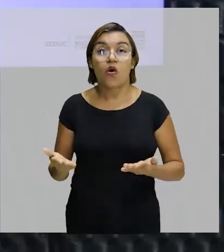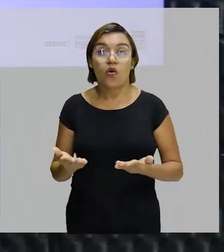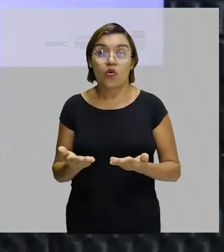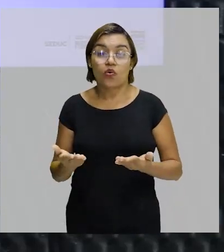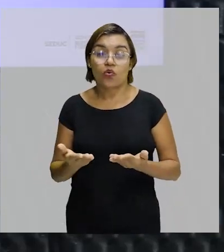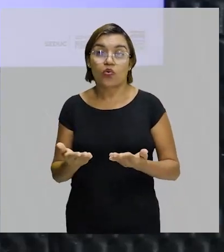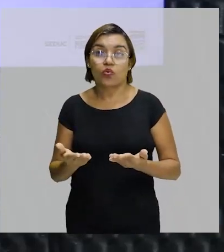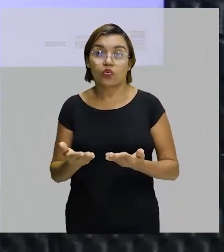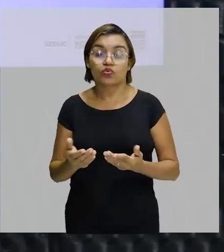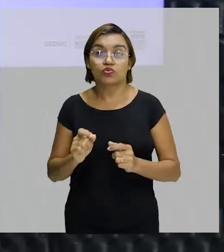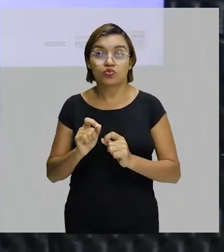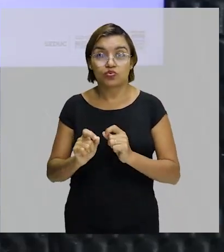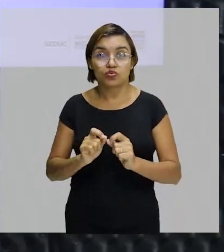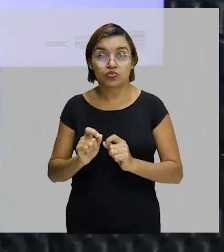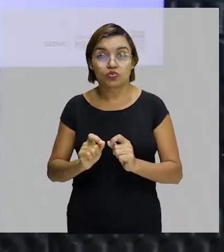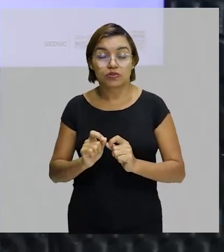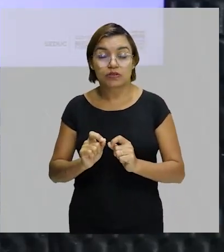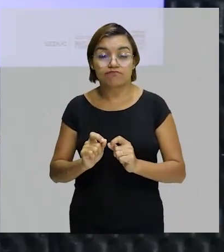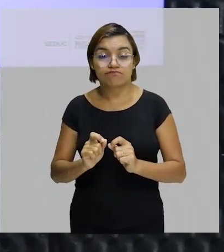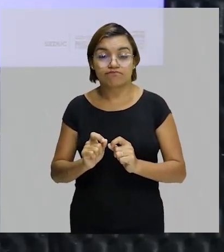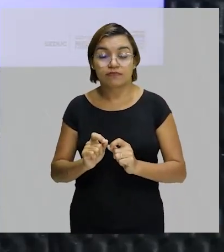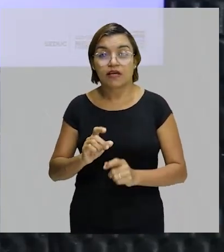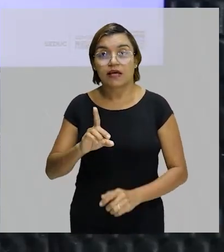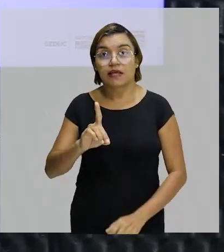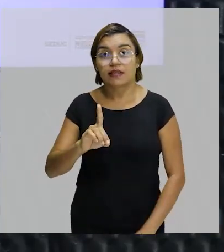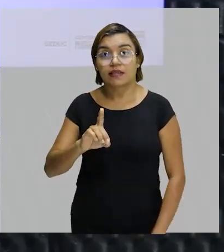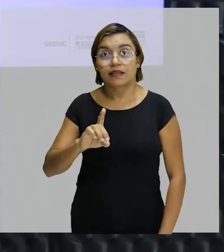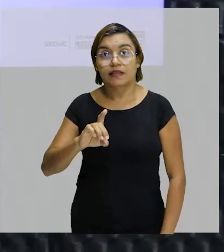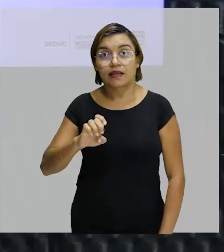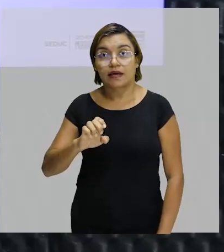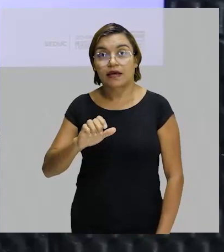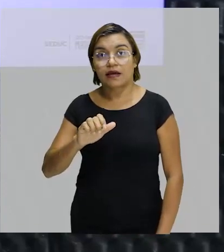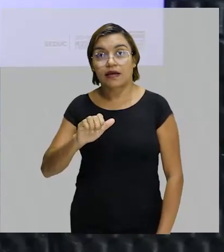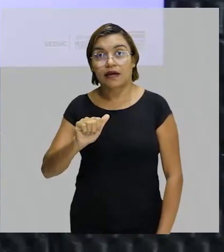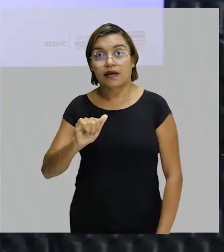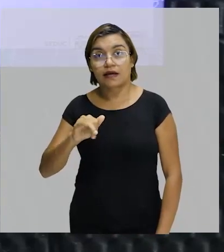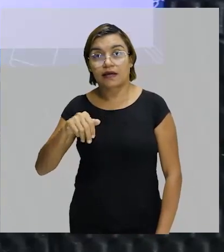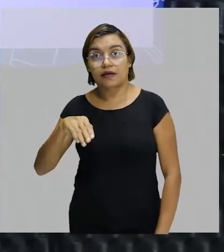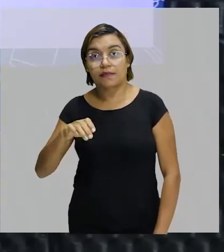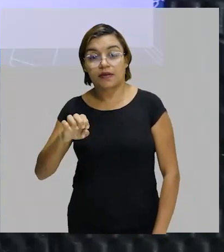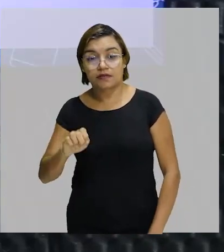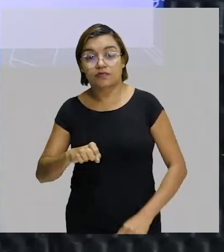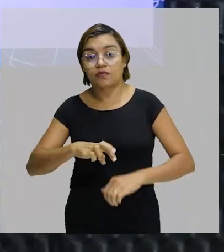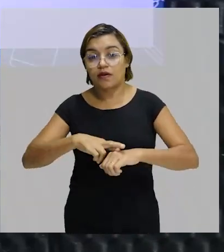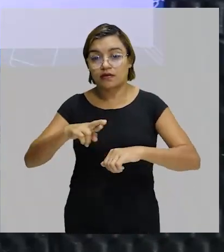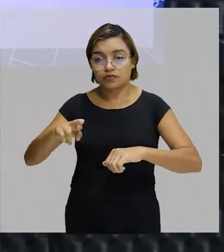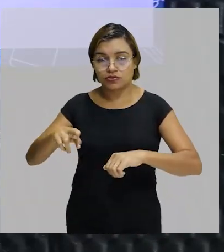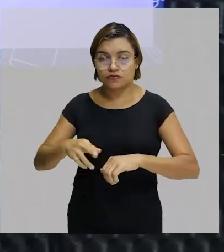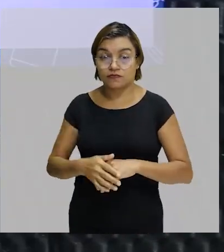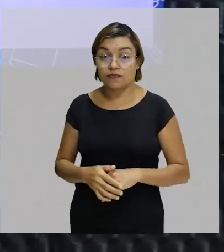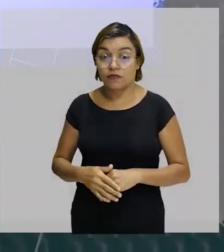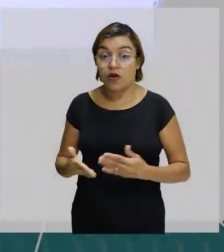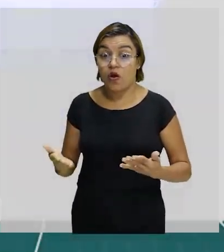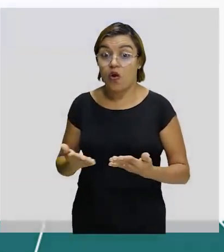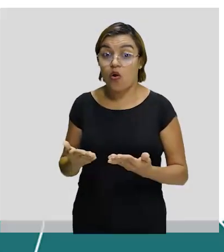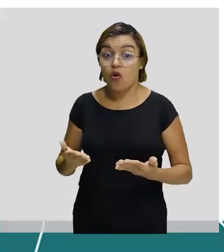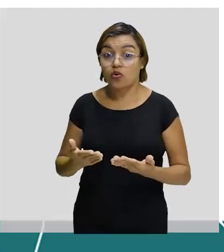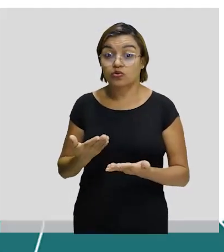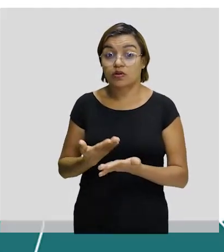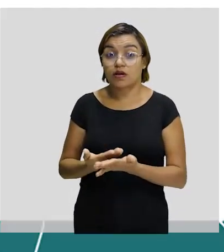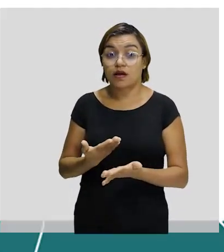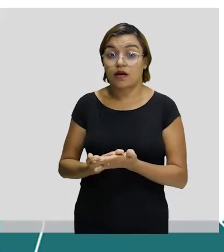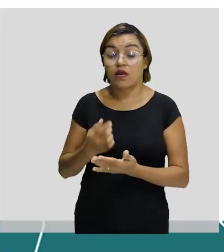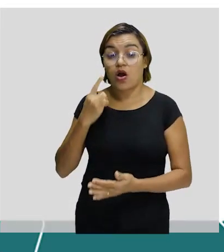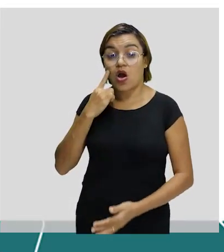decaimento radioativo, certo? Bom, e agora nós vamos trabalhar, a nossa aula ela vai trabalhar